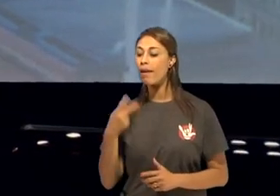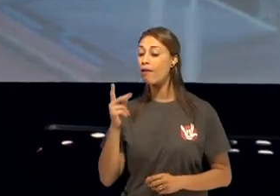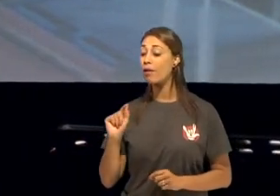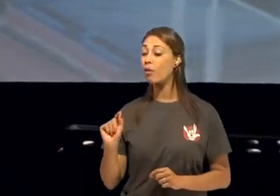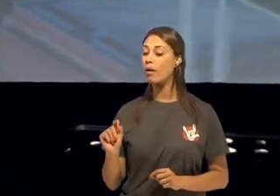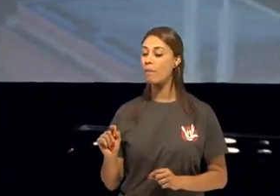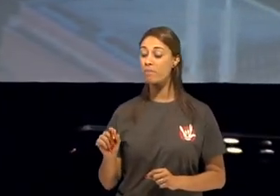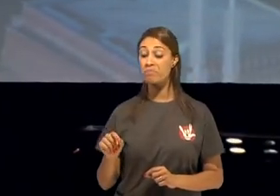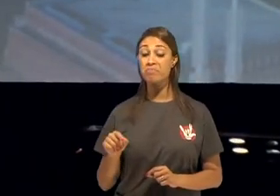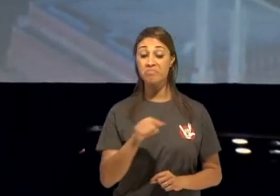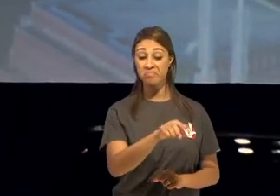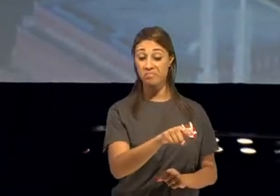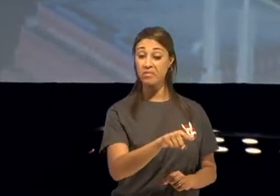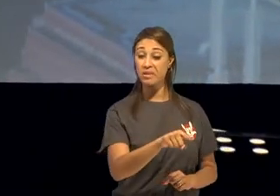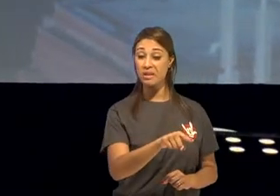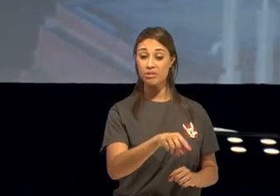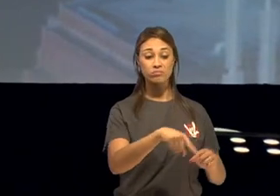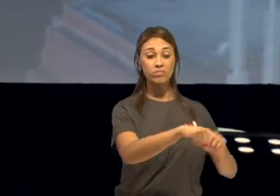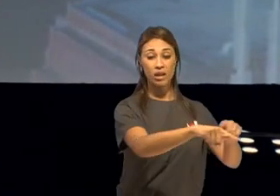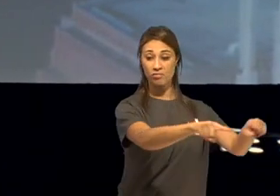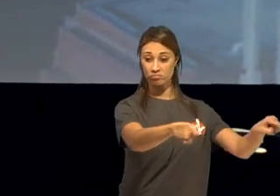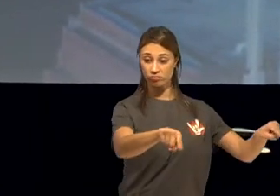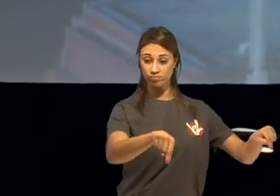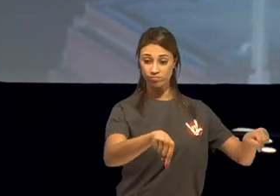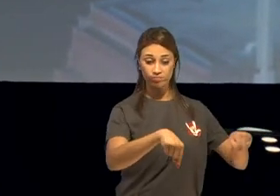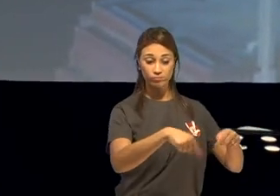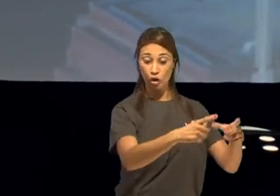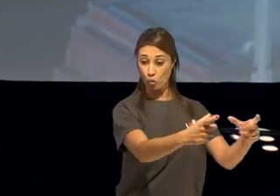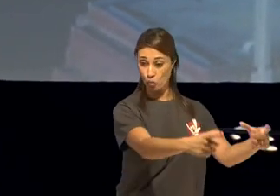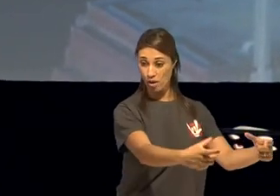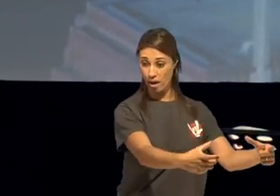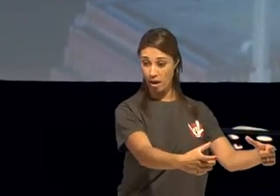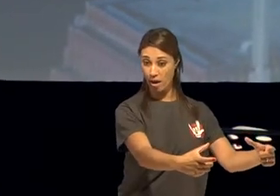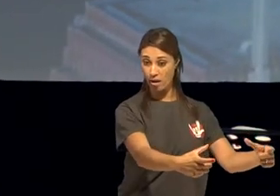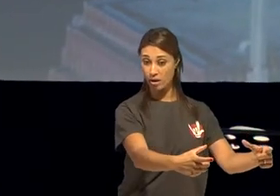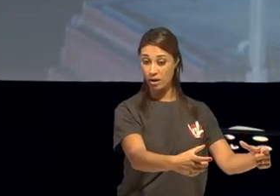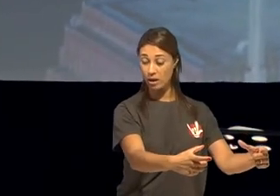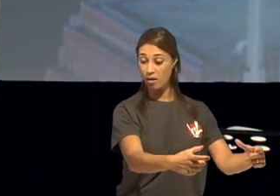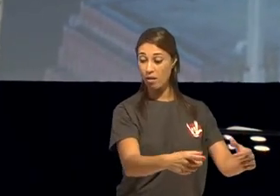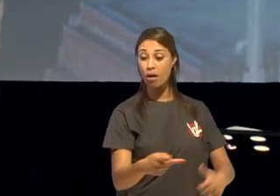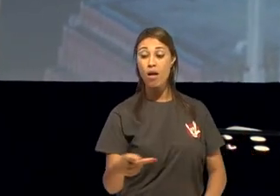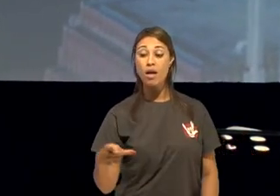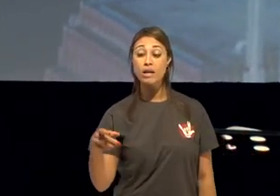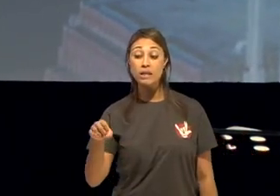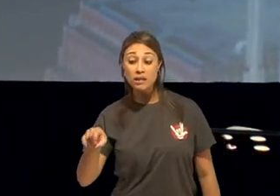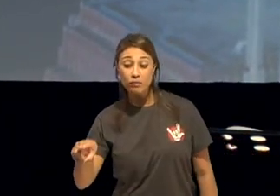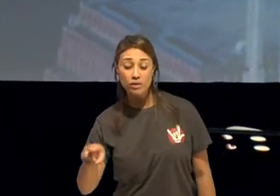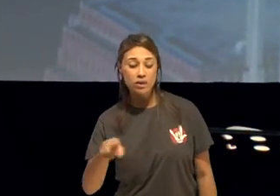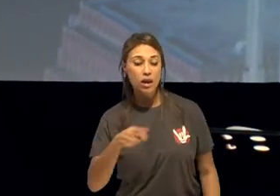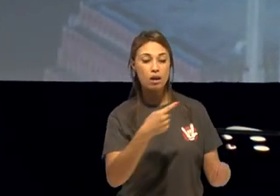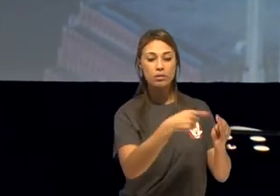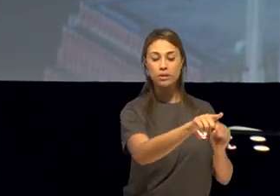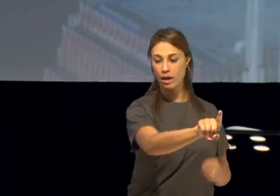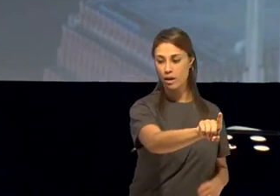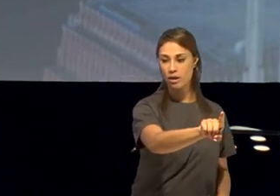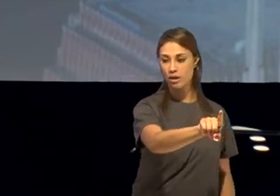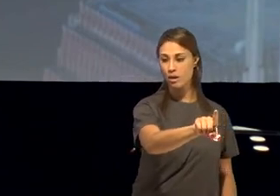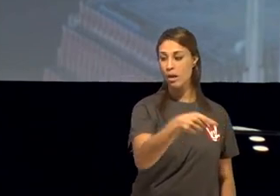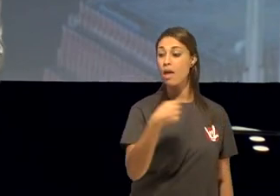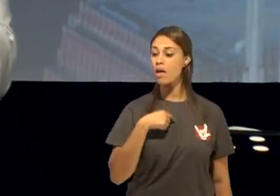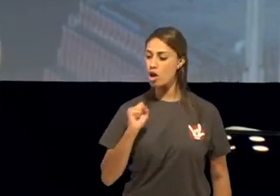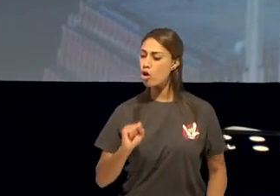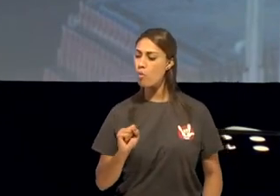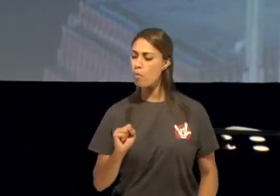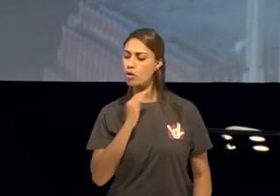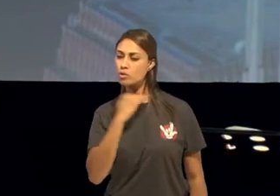dou, fica aqui. Se você sair desse espaço da terra, eu posso te matar. Simei olha